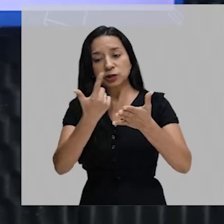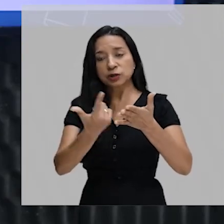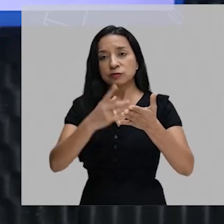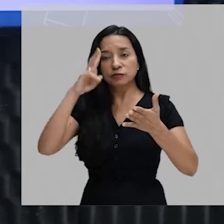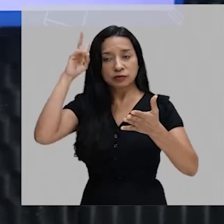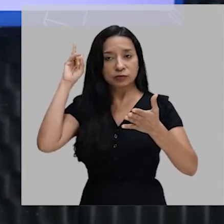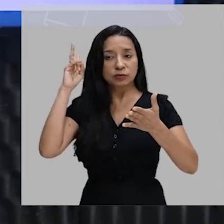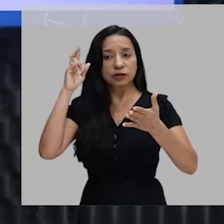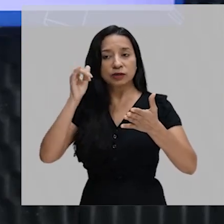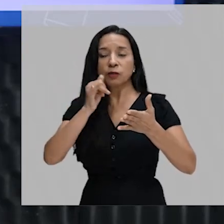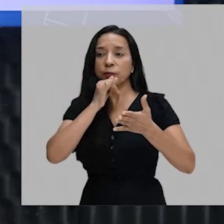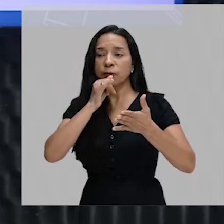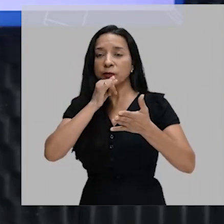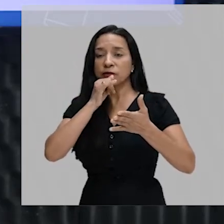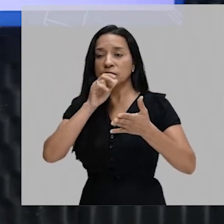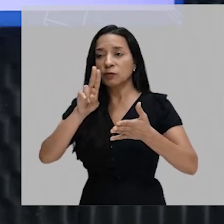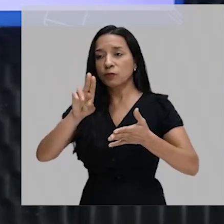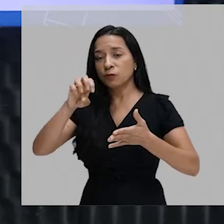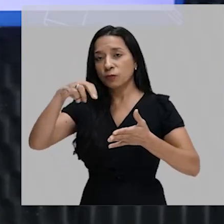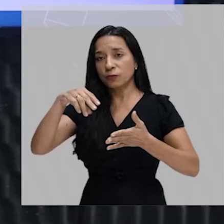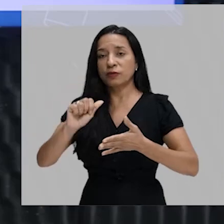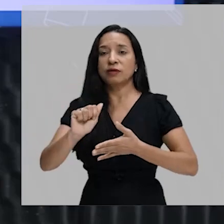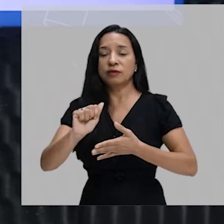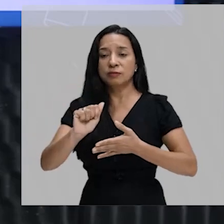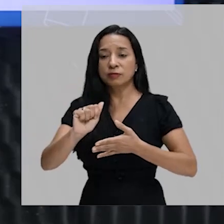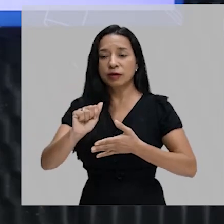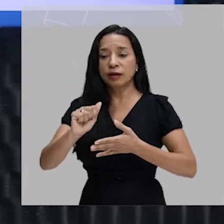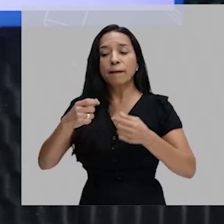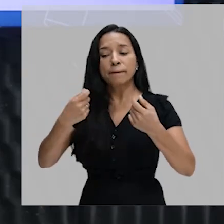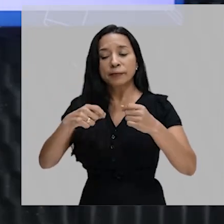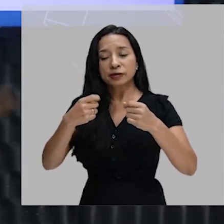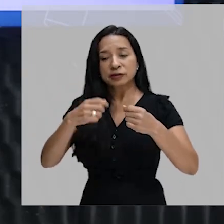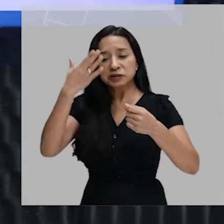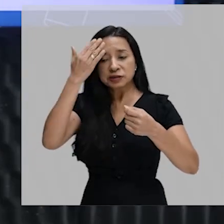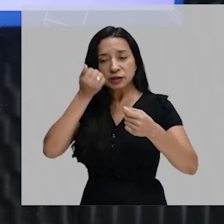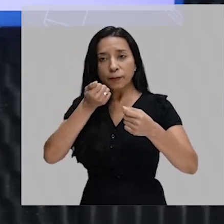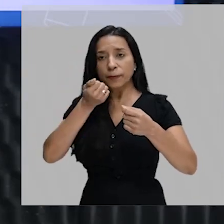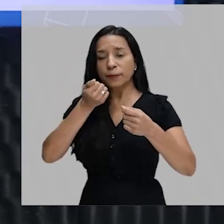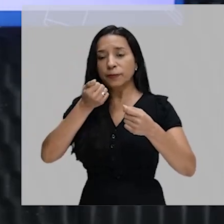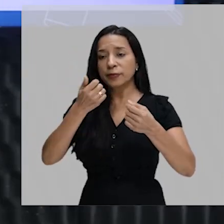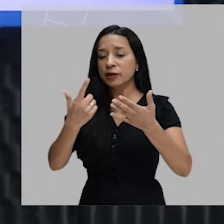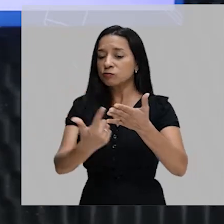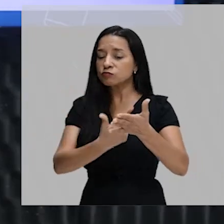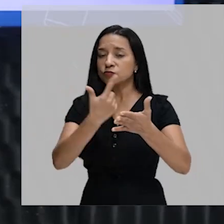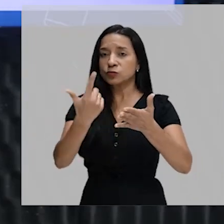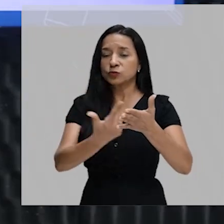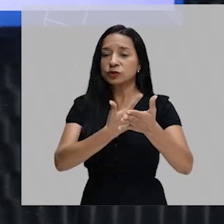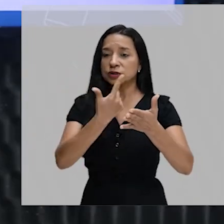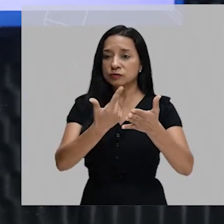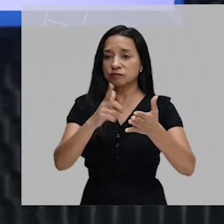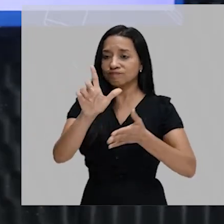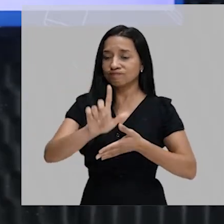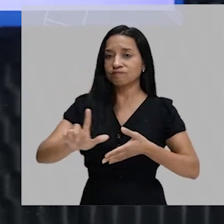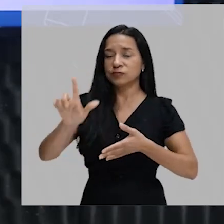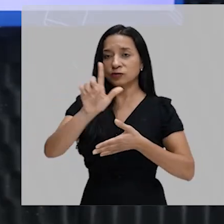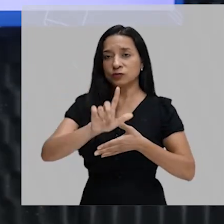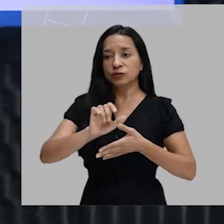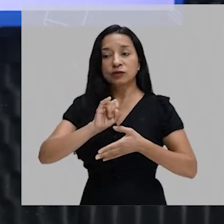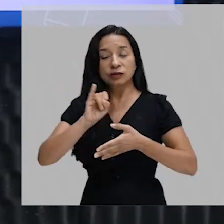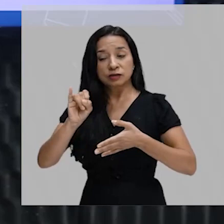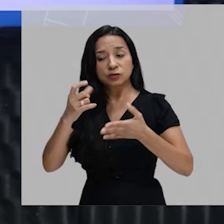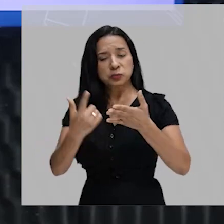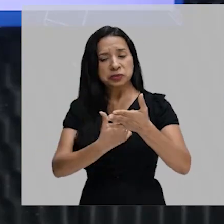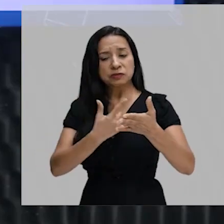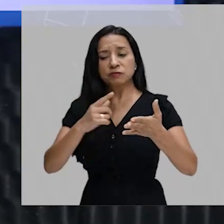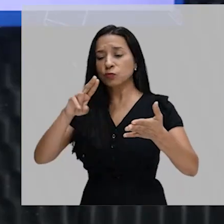por exemplo, e aí nós vamos precisar tratar das obras literárias, e se for uma obra que eu ainda não li, eu vou ter